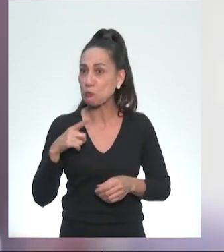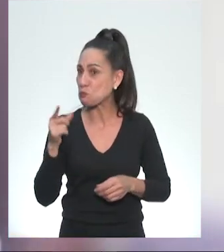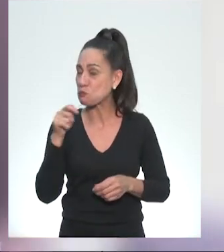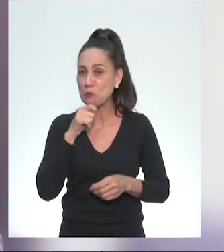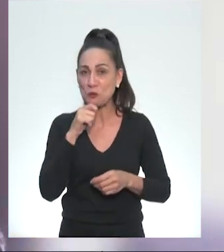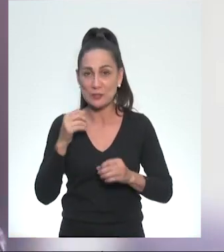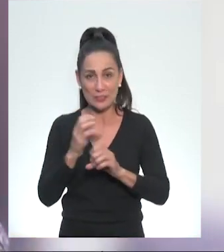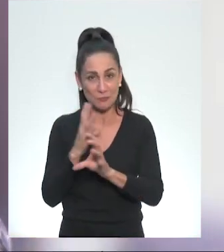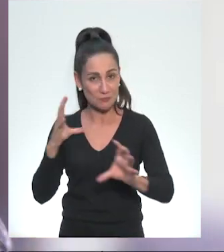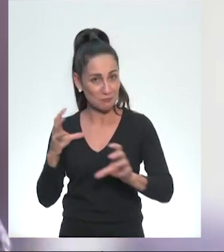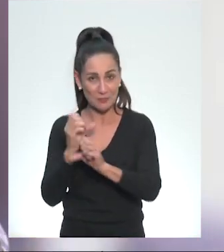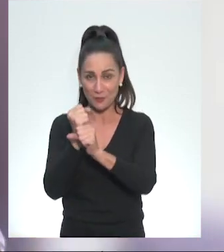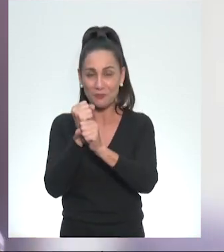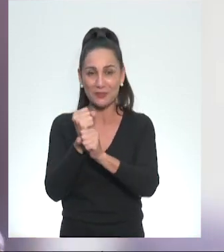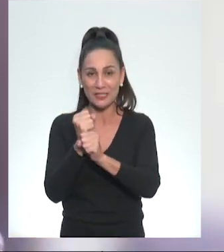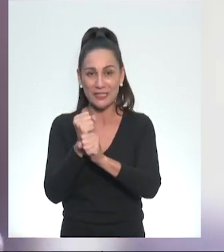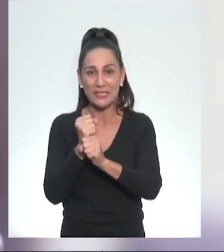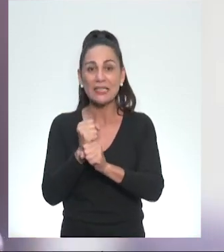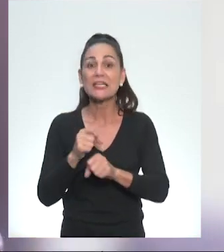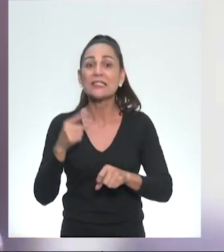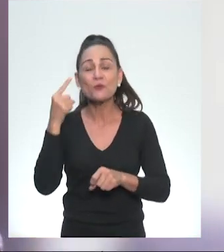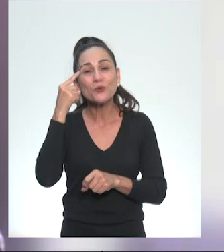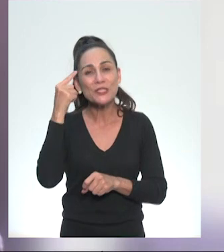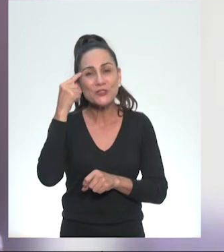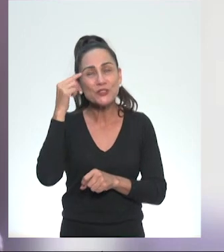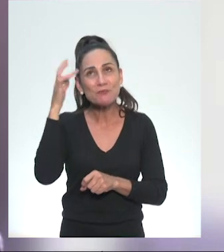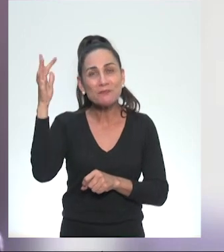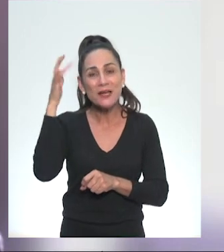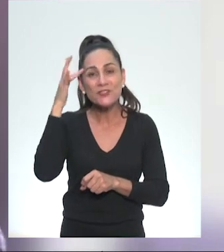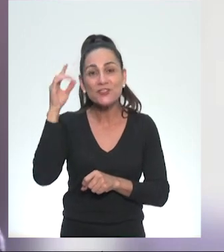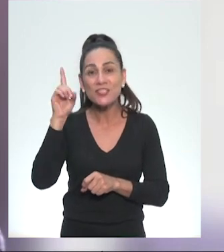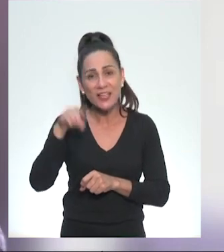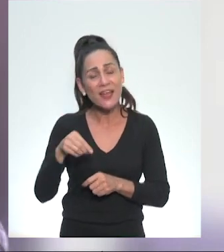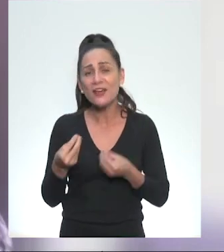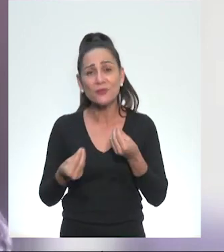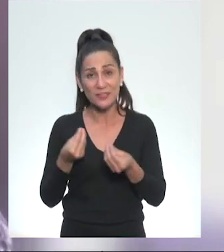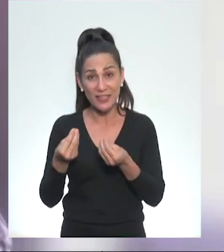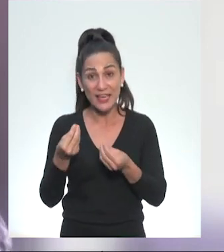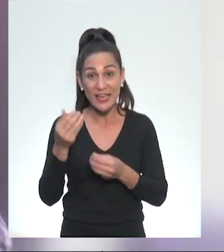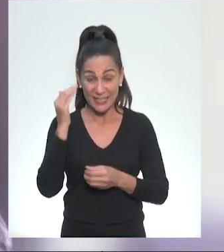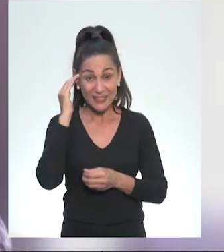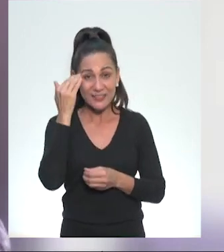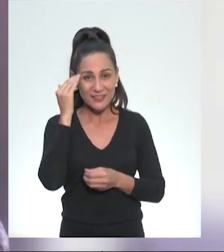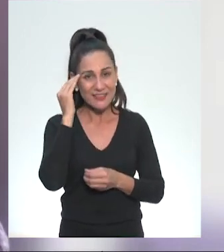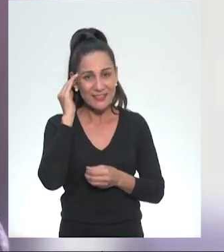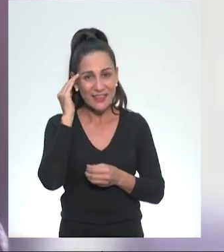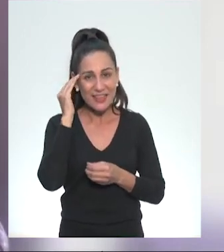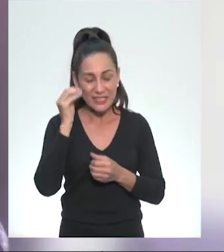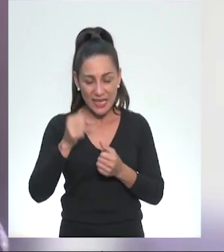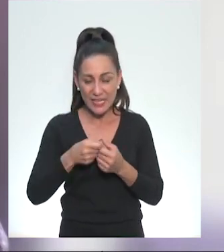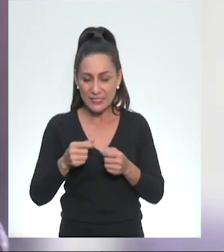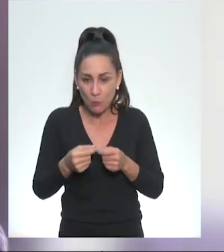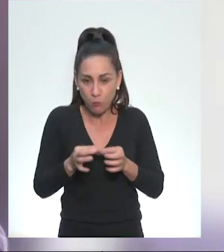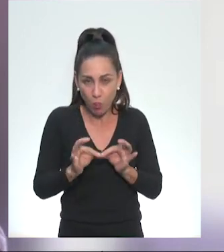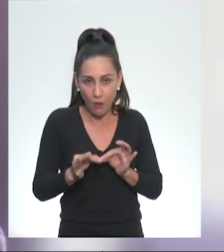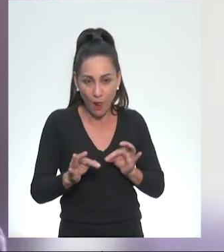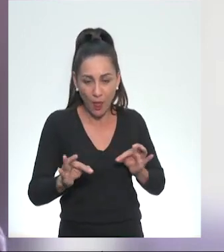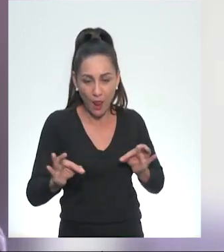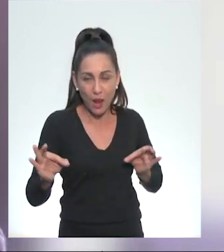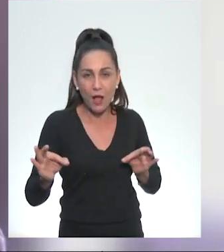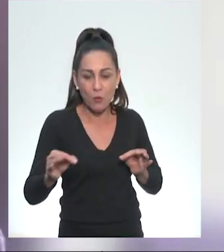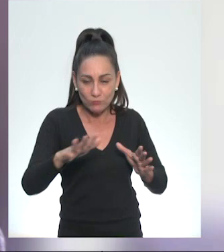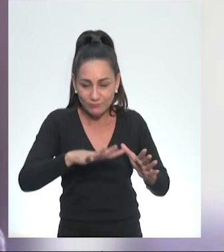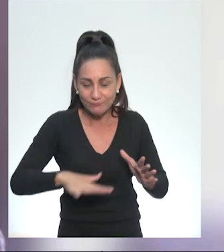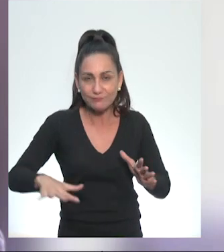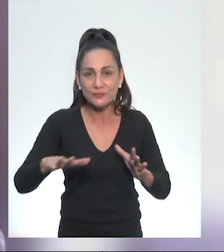30 milhões. É, quando a gente pensa nisso, né, a gente vai entender que essa extensão imensa formada por